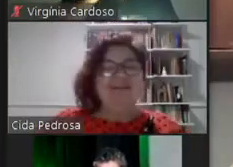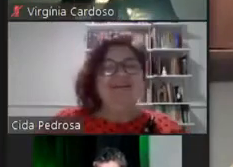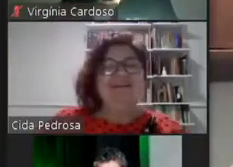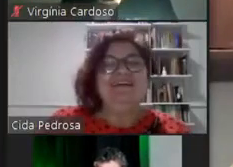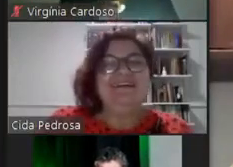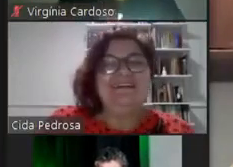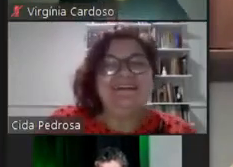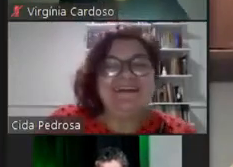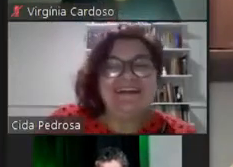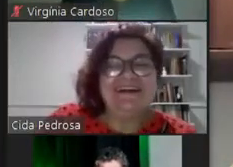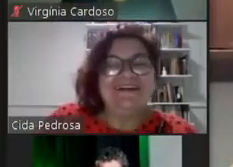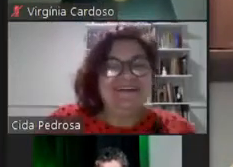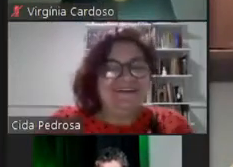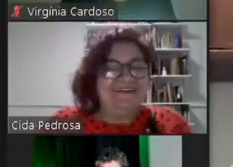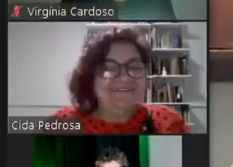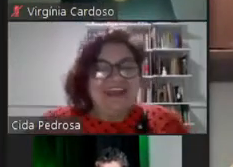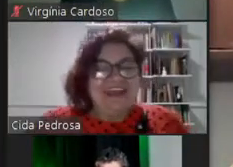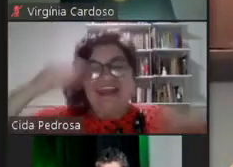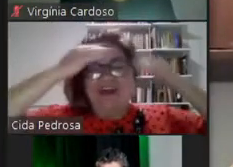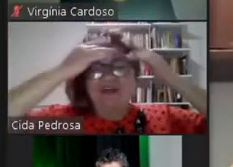amor de Deus, sempre.